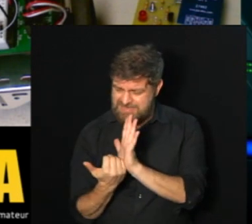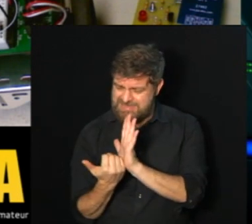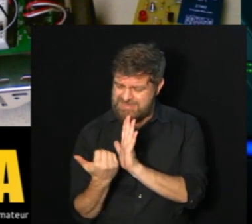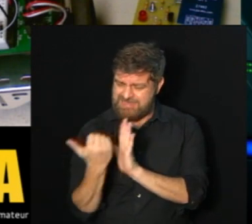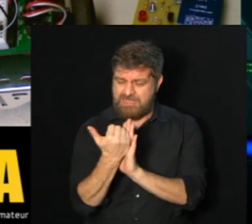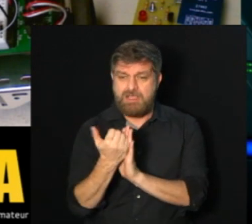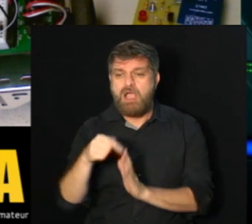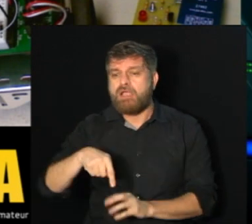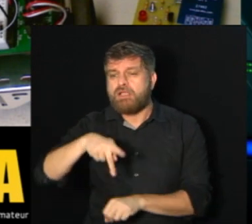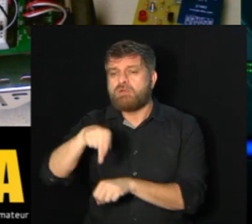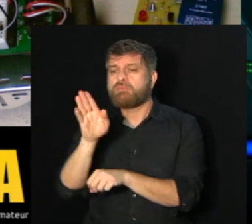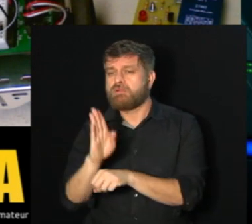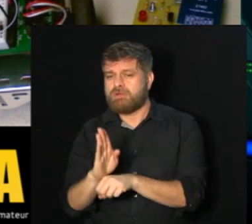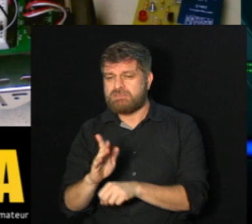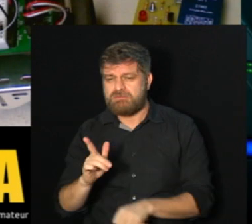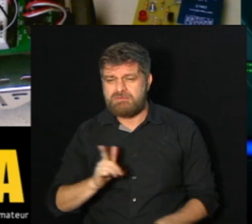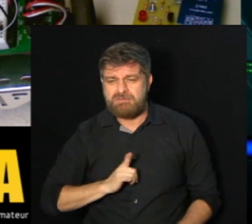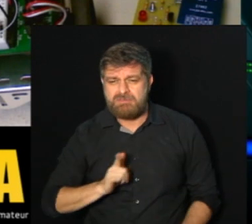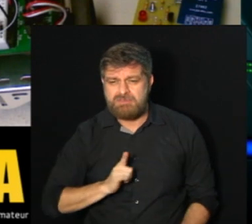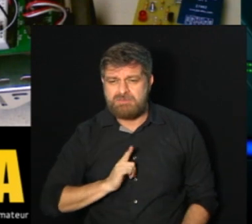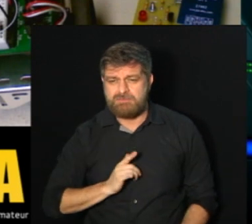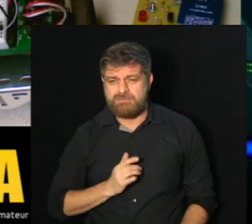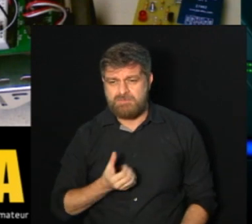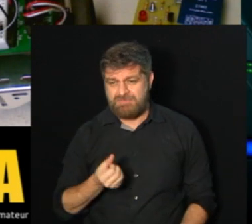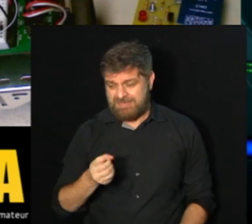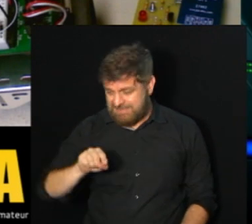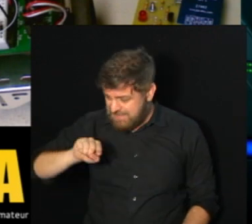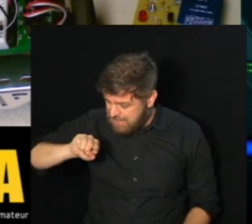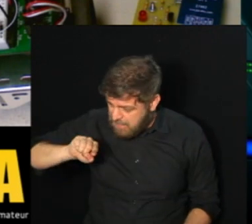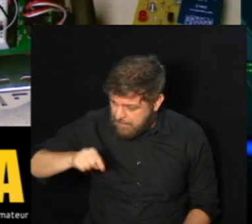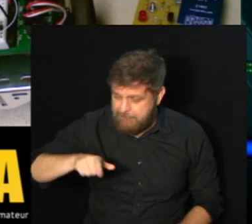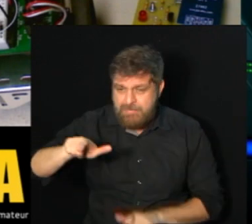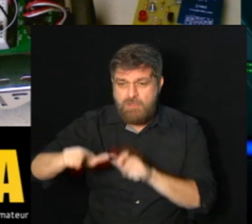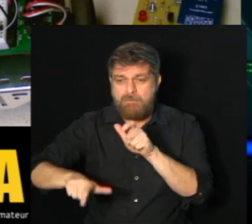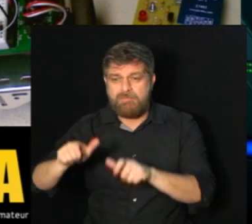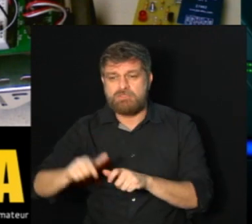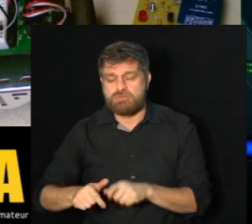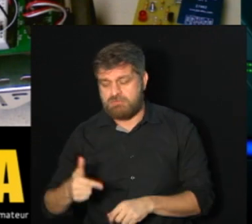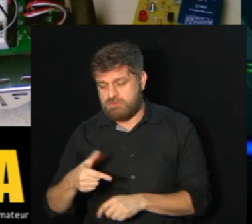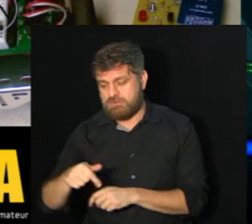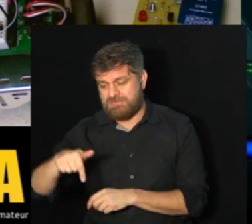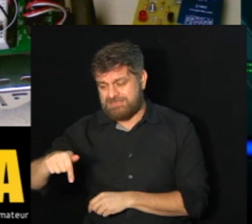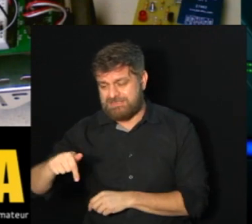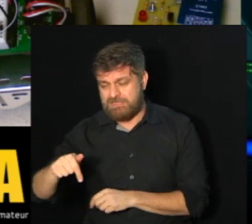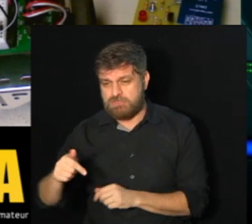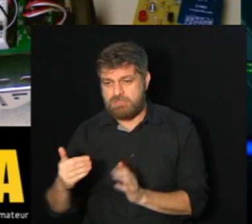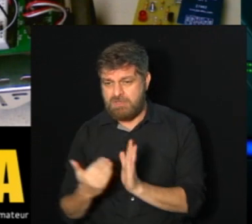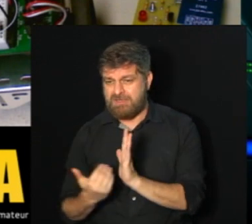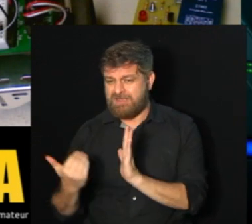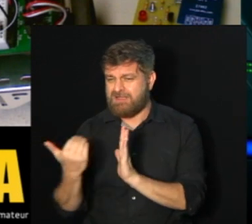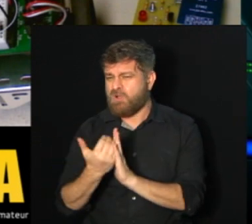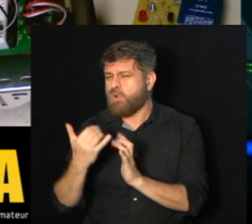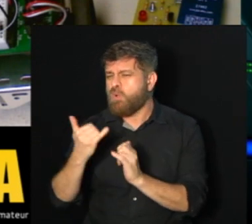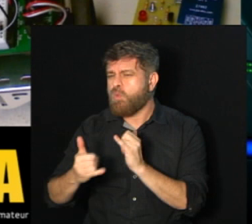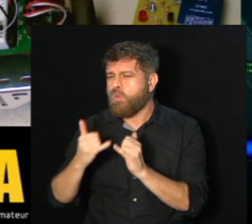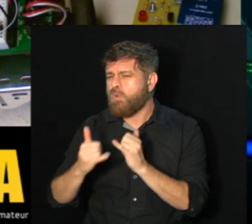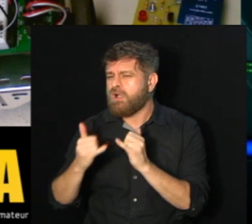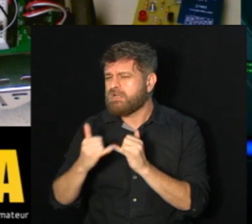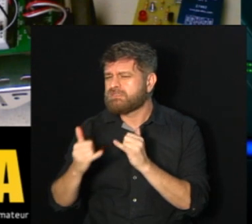No Brasil, nós estávamos com 60 mil radioamadores em 2017, hoje chegamos a quase